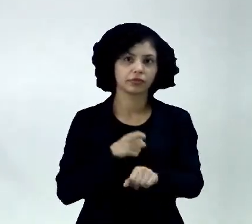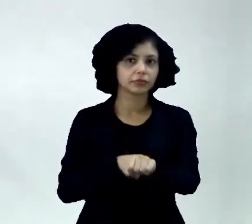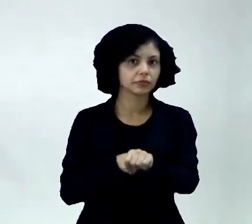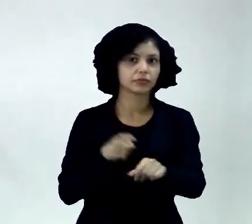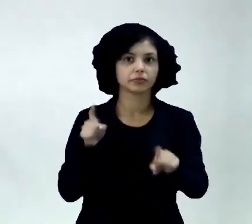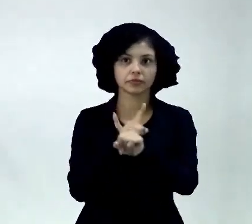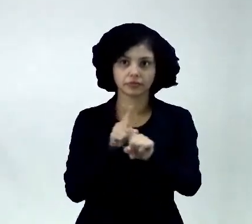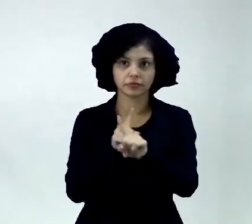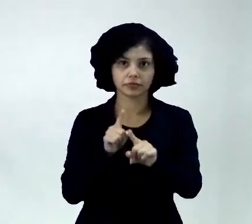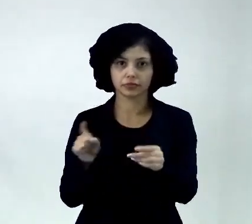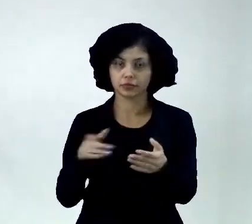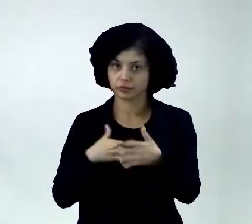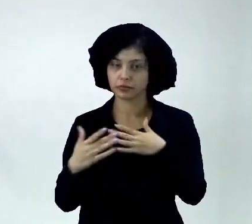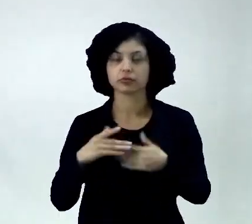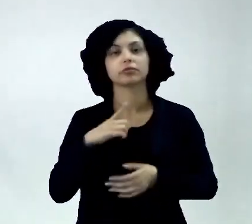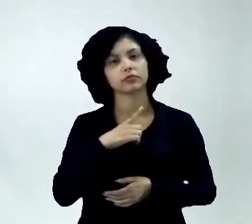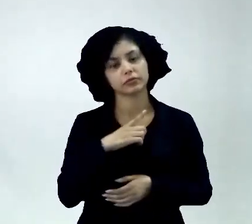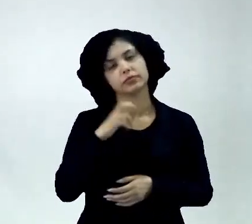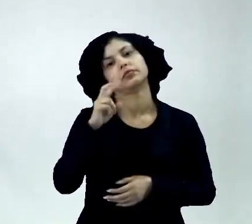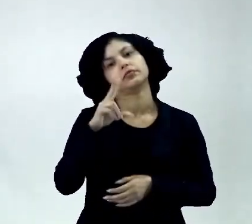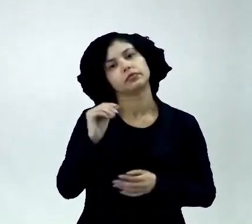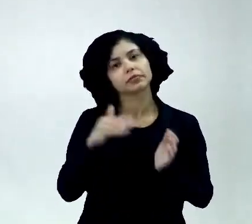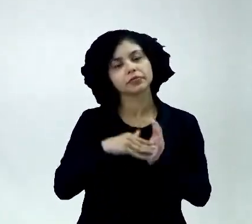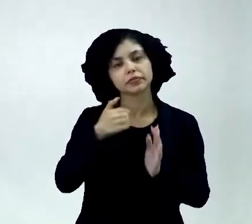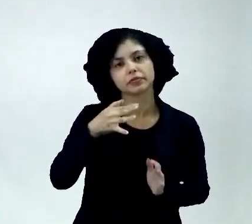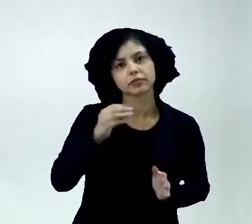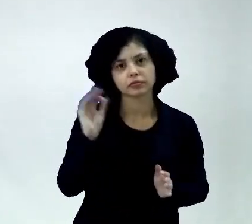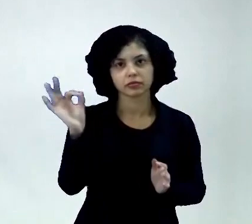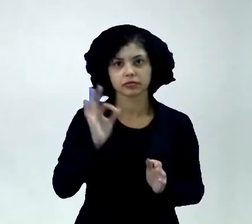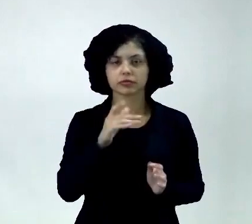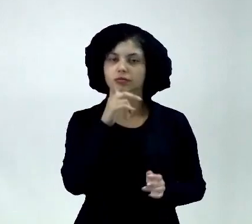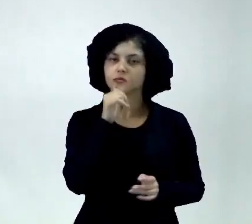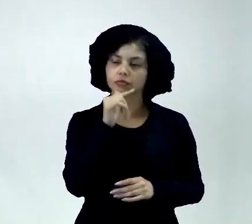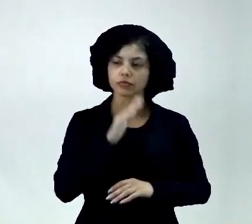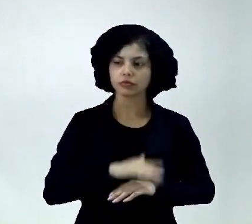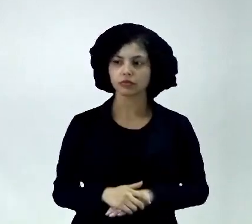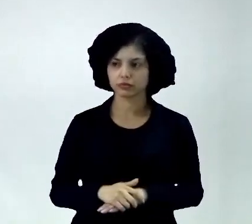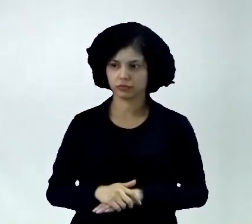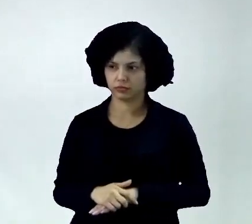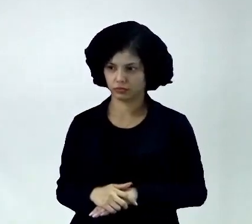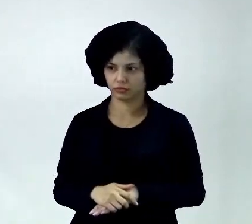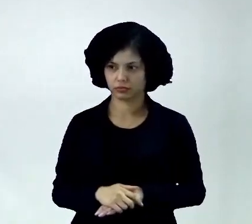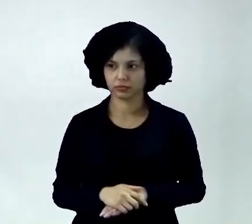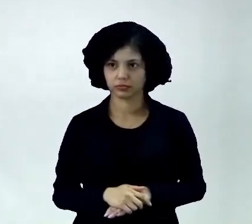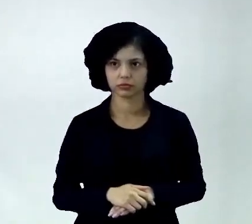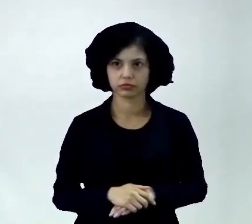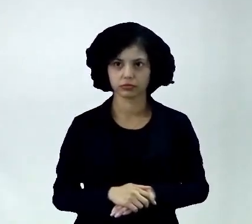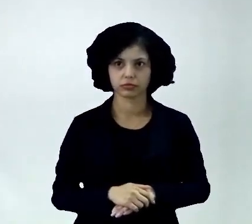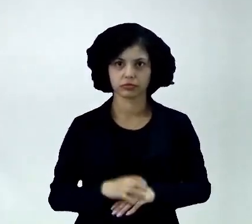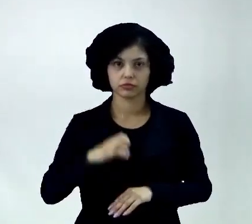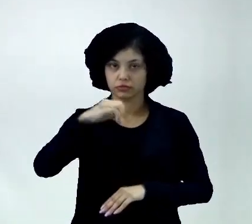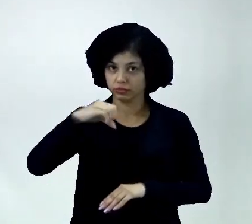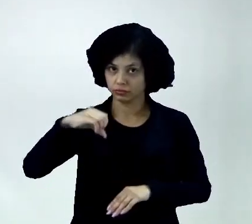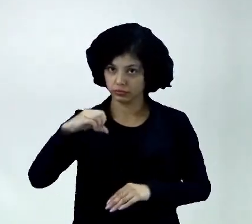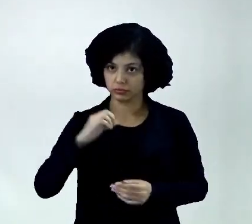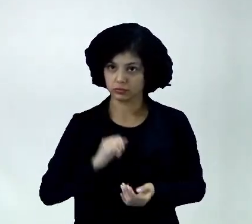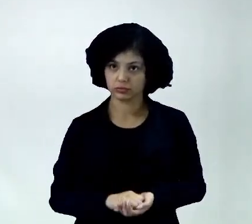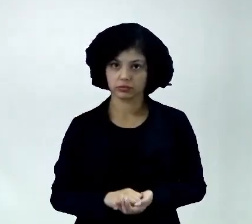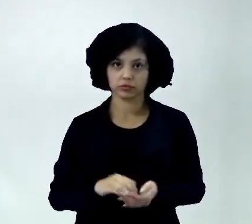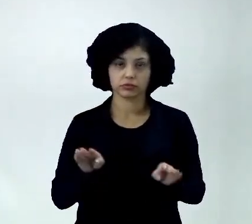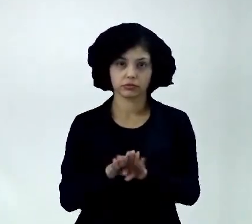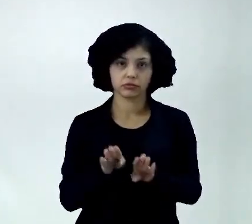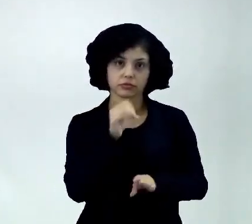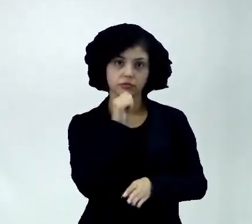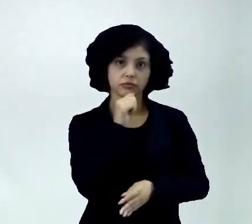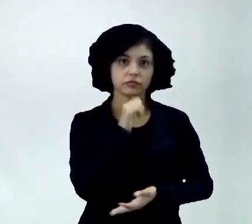duro, não importa. De 50% a 70% do seu corpo, aí é água. Água viva é 99%, se eu não me engano. Então,